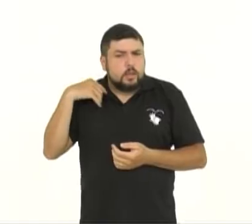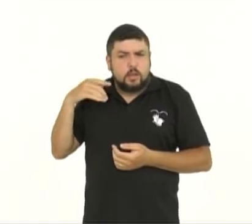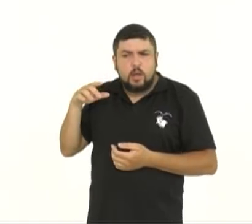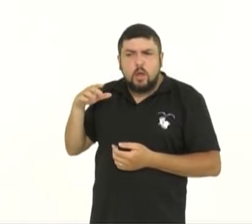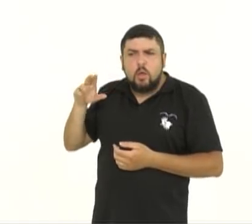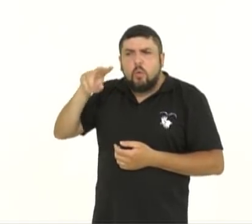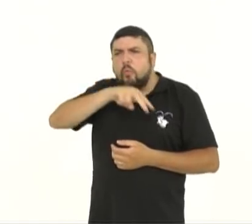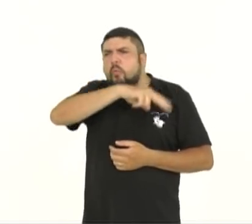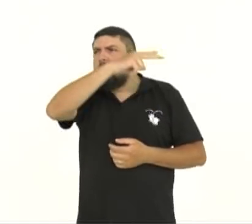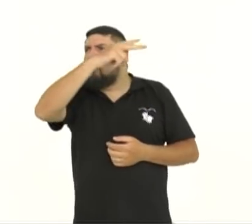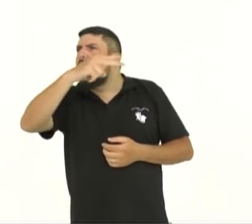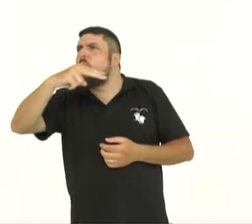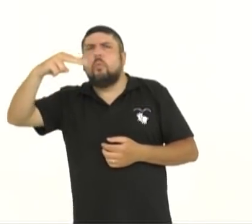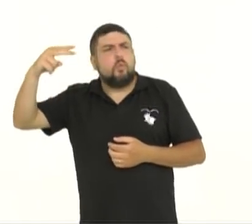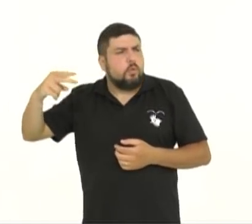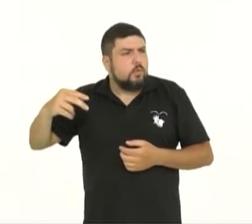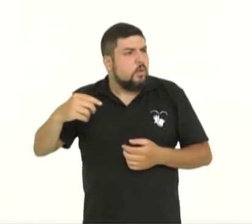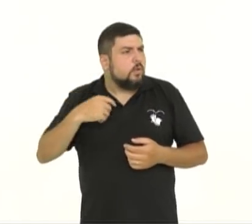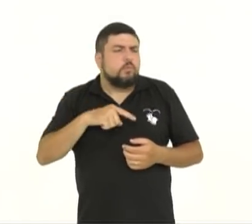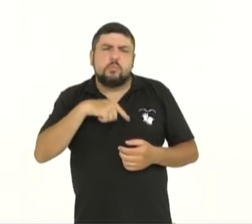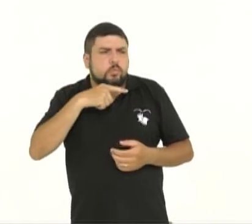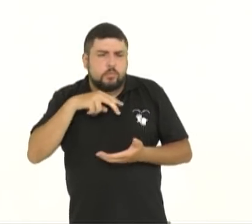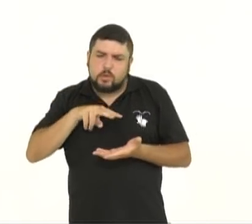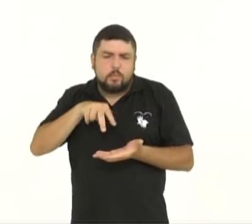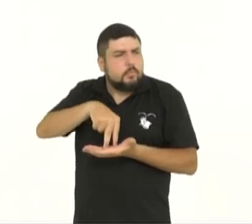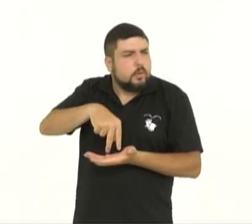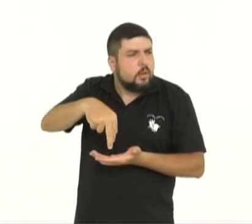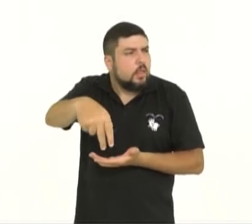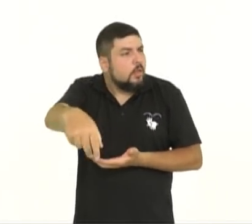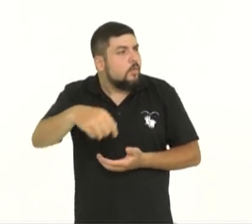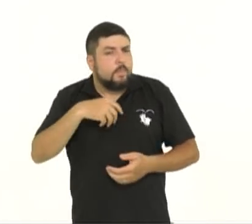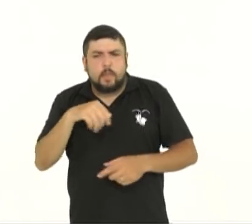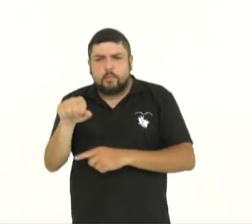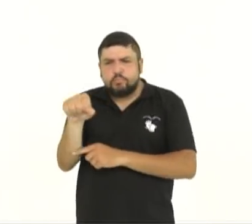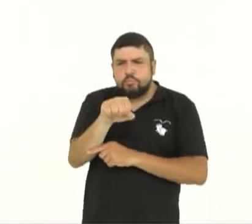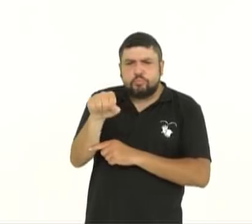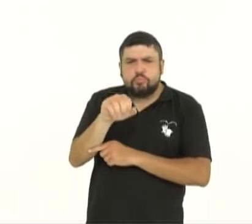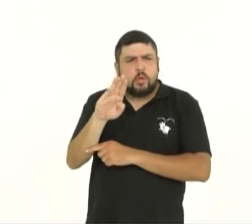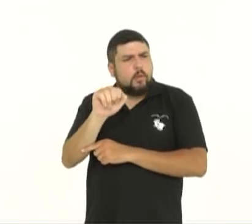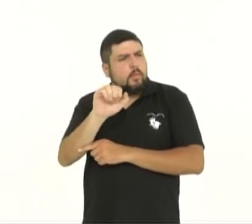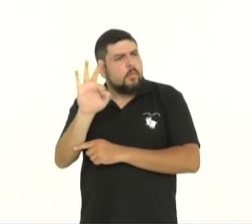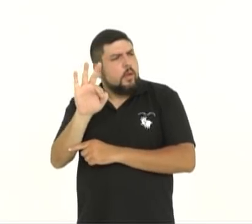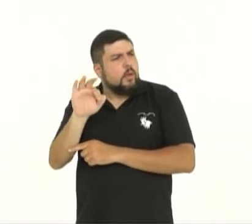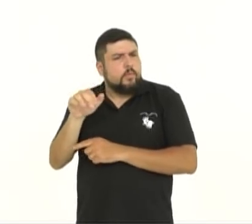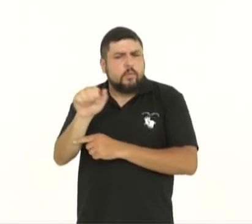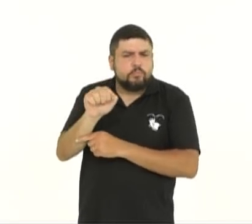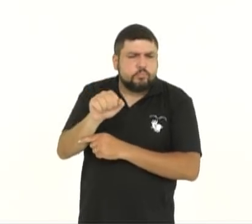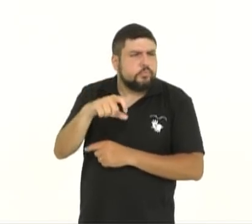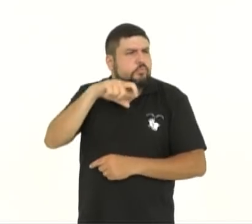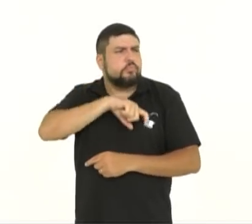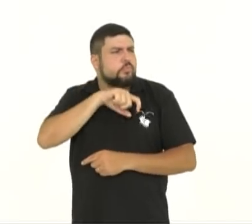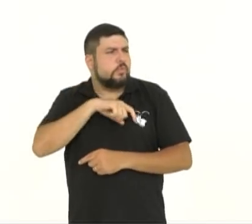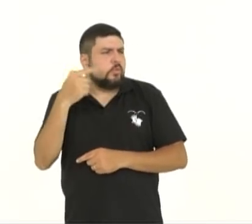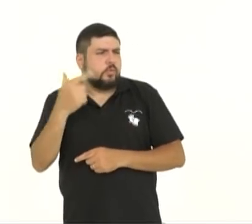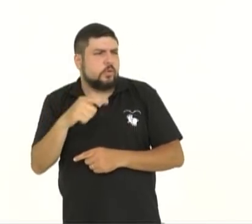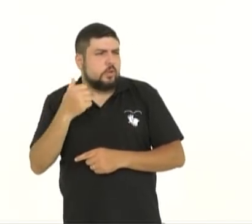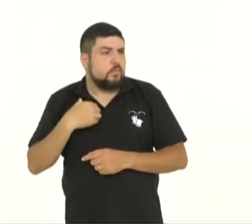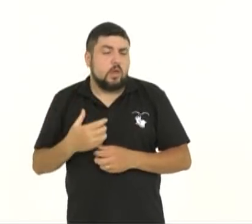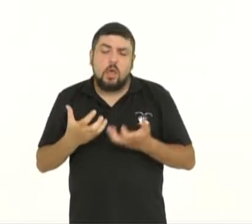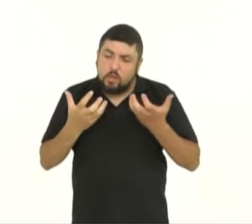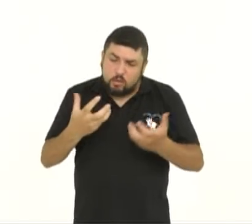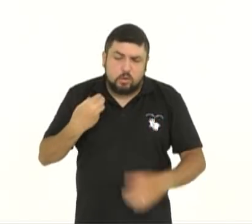não posso mais dirigir o Batmóvel, não renovaram minha carteira. Mas ele não quer a redenção da morte, quer a